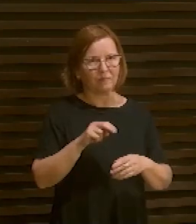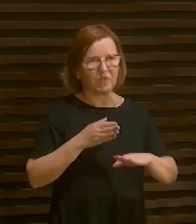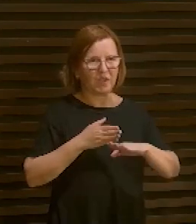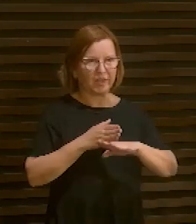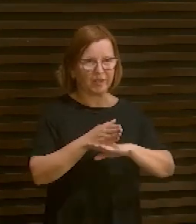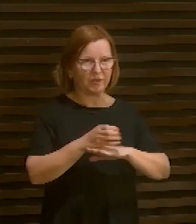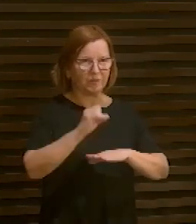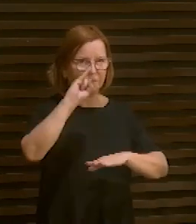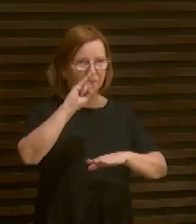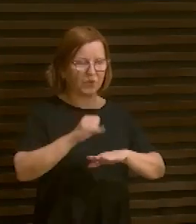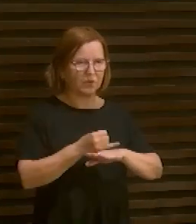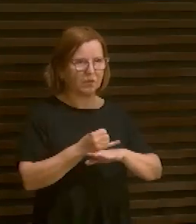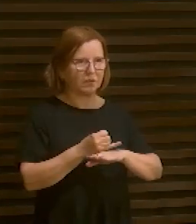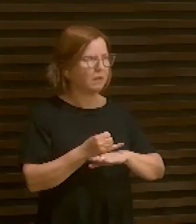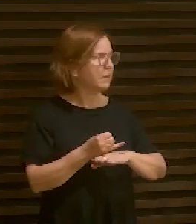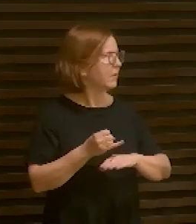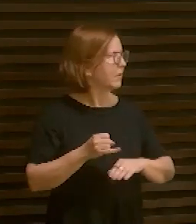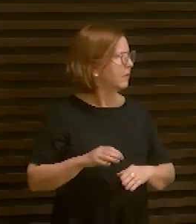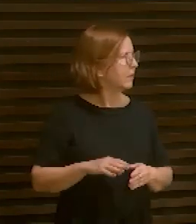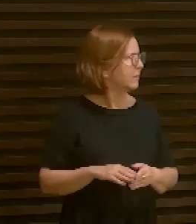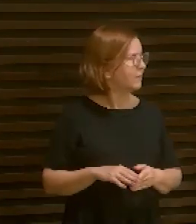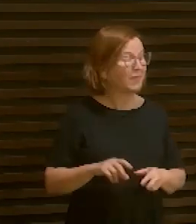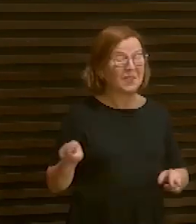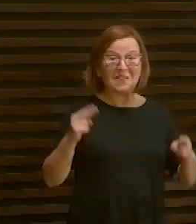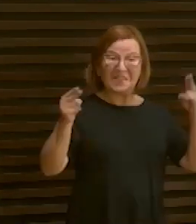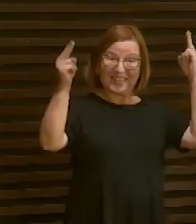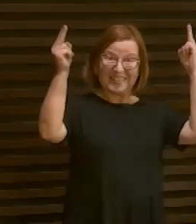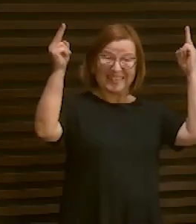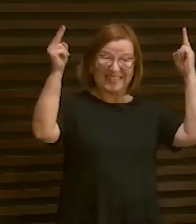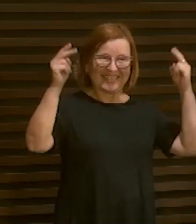em Jerusalém. Hosanas!